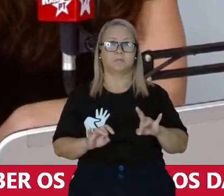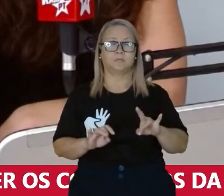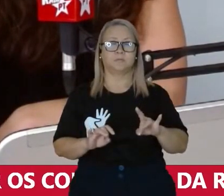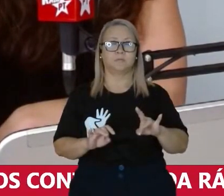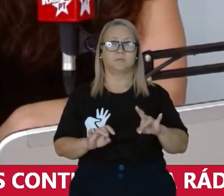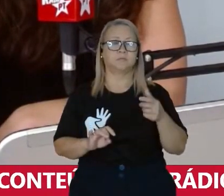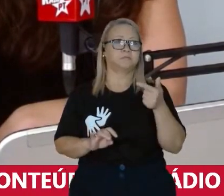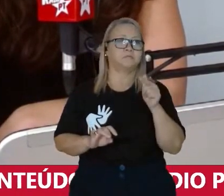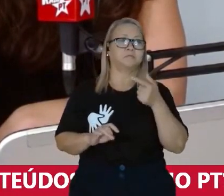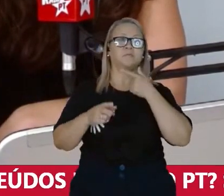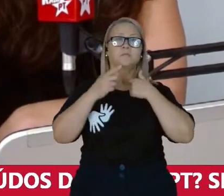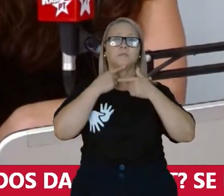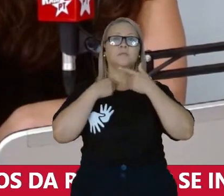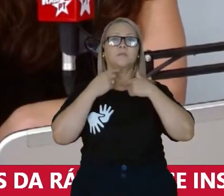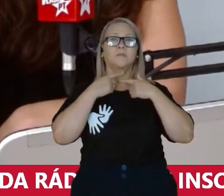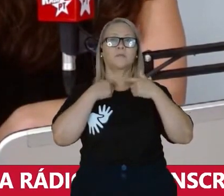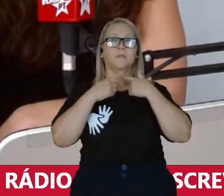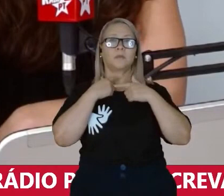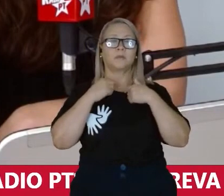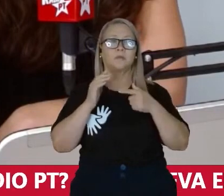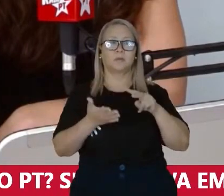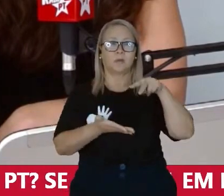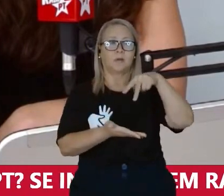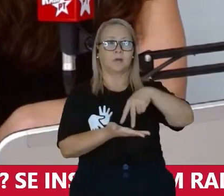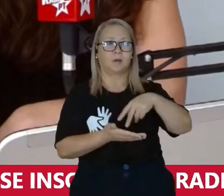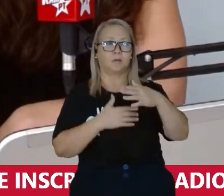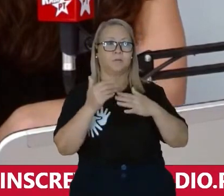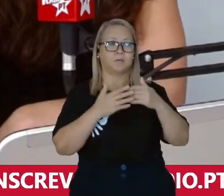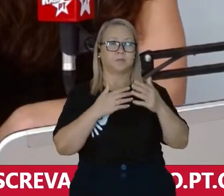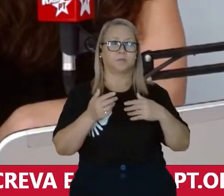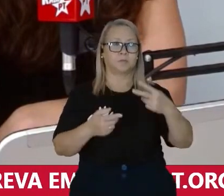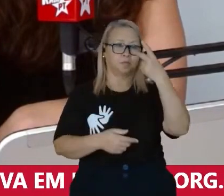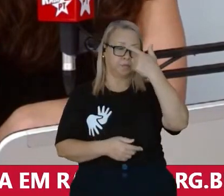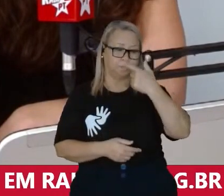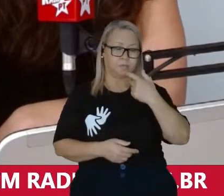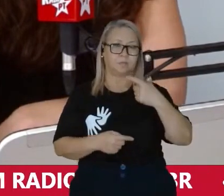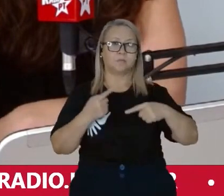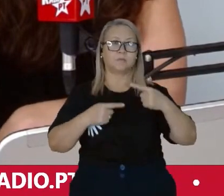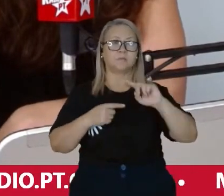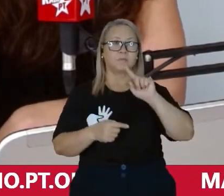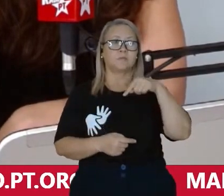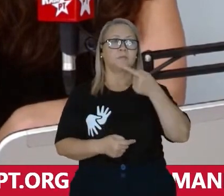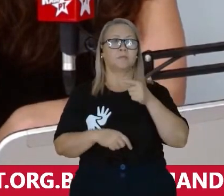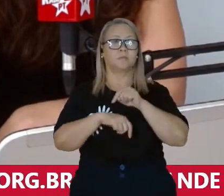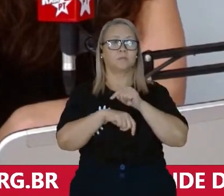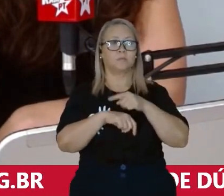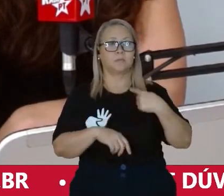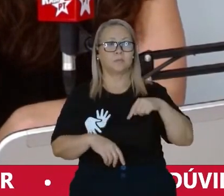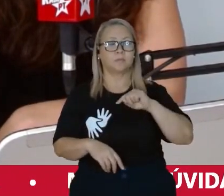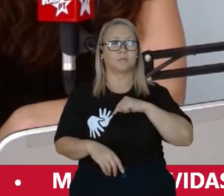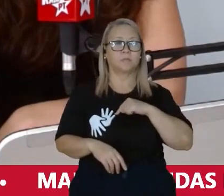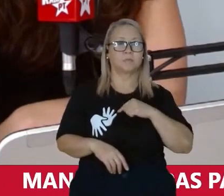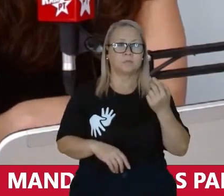não tinha nenhuma vontade, assim, dizer, de atuar na política como um todo. Só que depois, quando a gente começou a